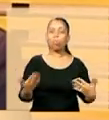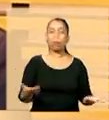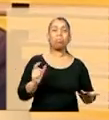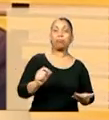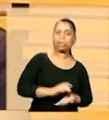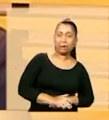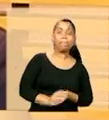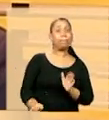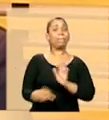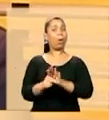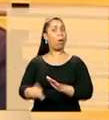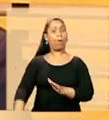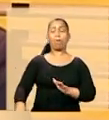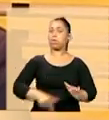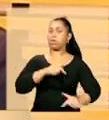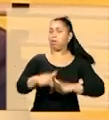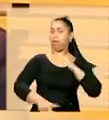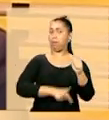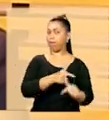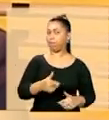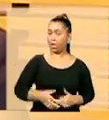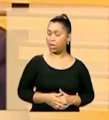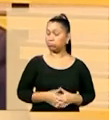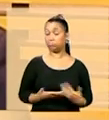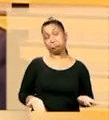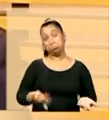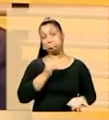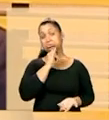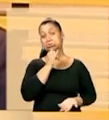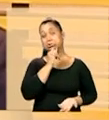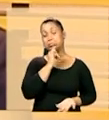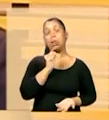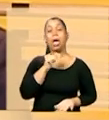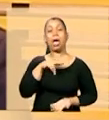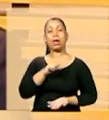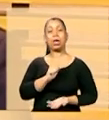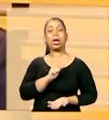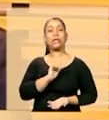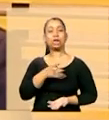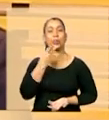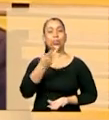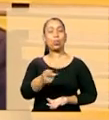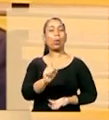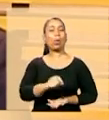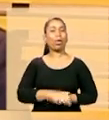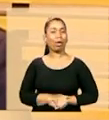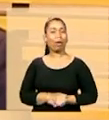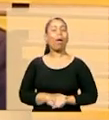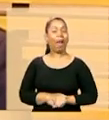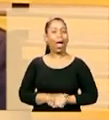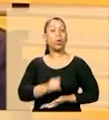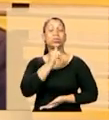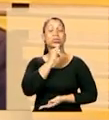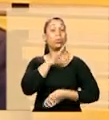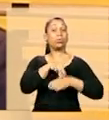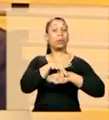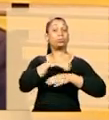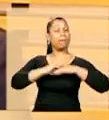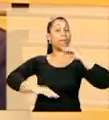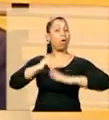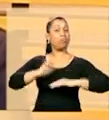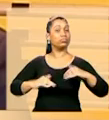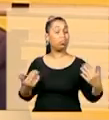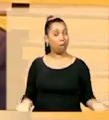como aquela inerente à própria atividade profissional. Como o exemplo da Ana acabou de dar, seria um exemplo de